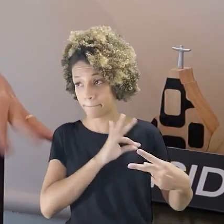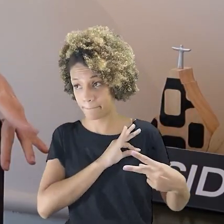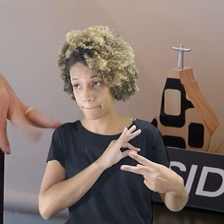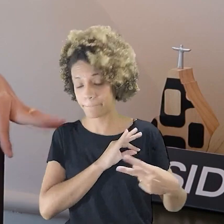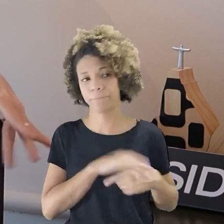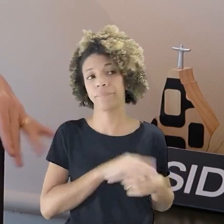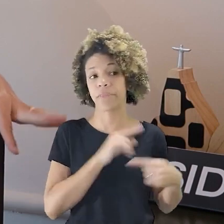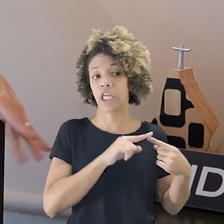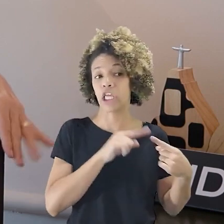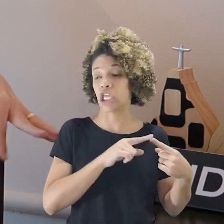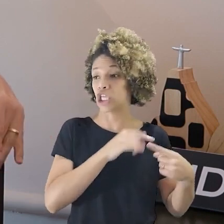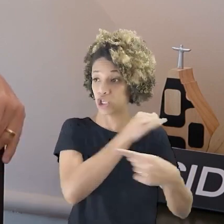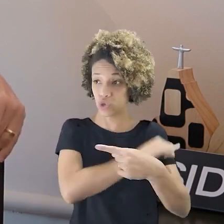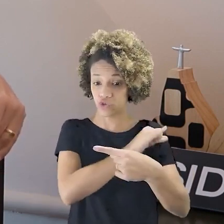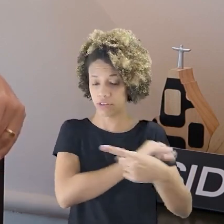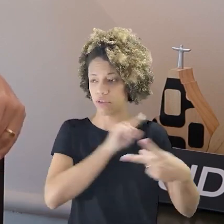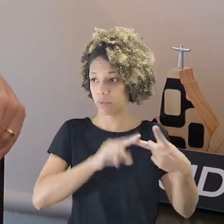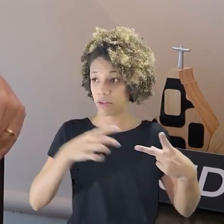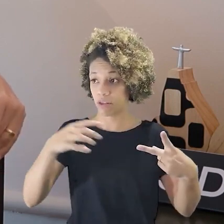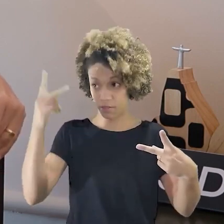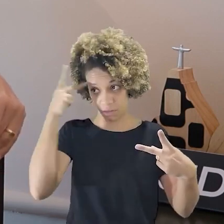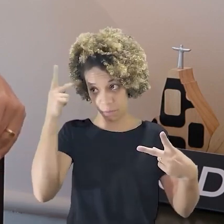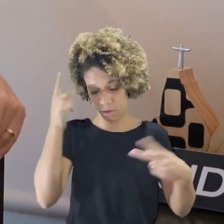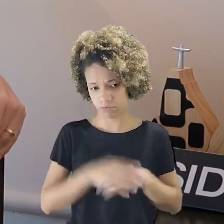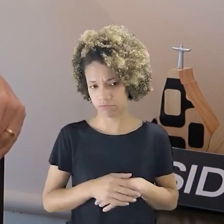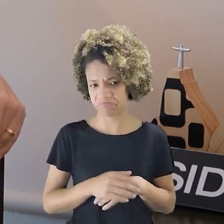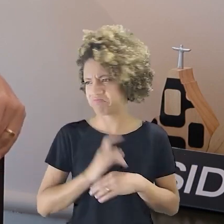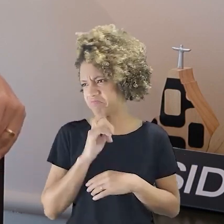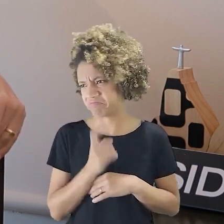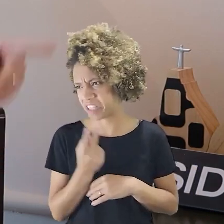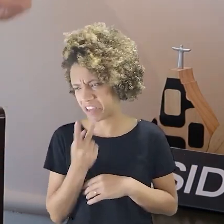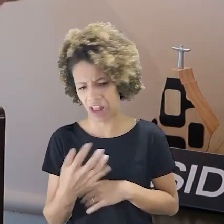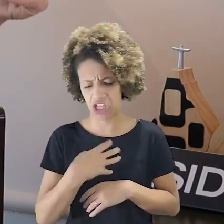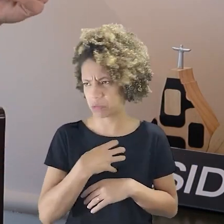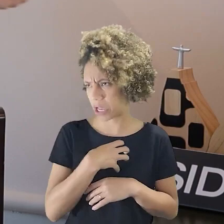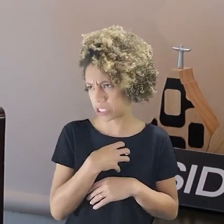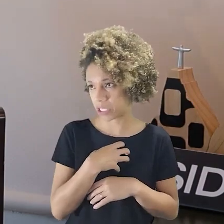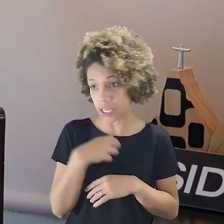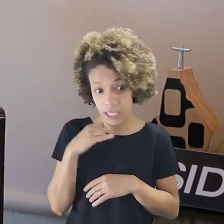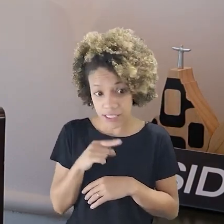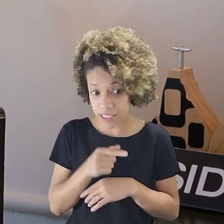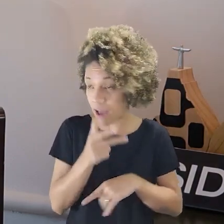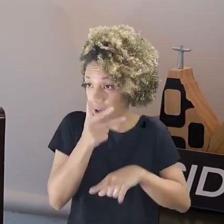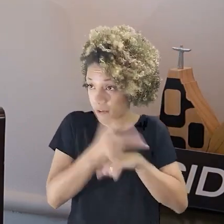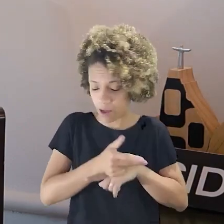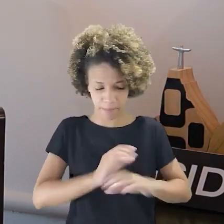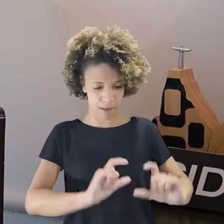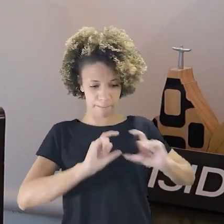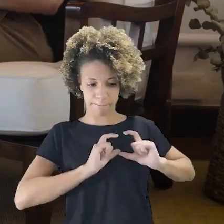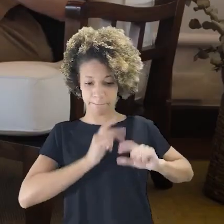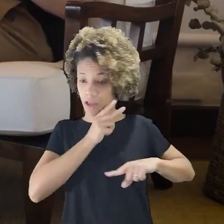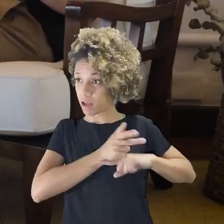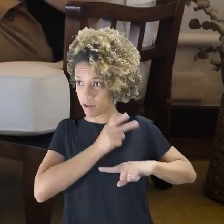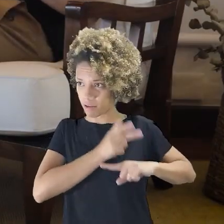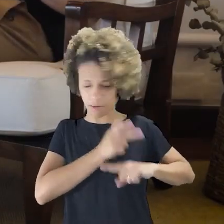câmera, Rio de Janeiro e São Paulo. Ninguém fala de câmera para a Bahia. A Bahia, se a câmera é uma ferramenta para controlar o policial...